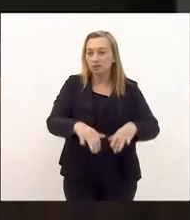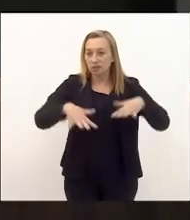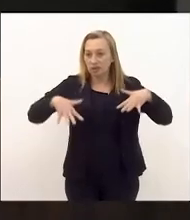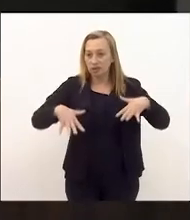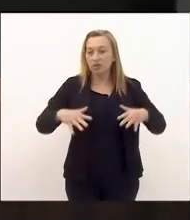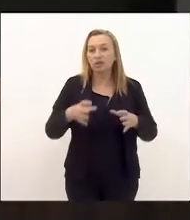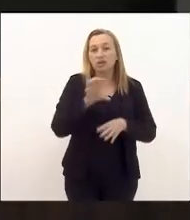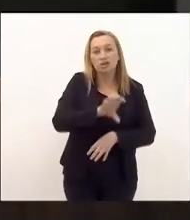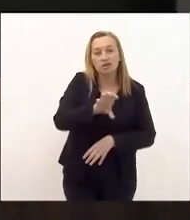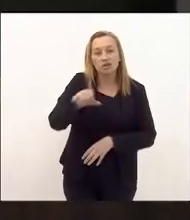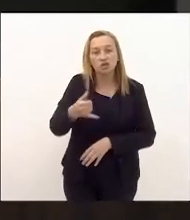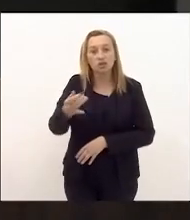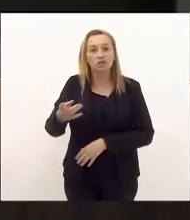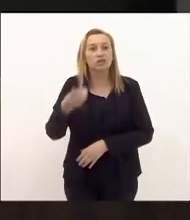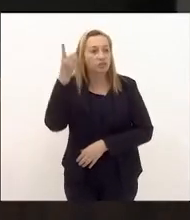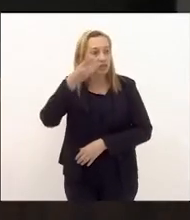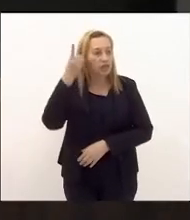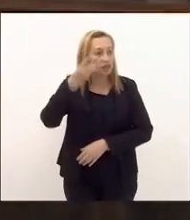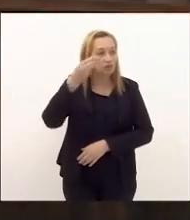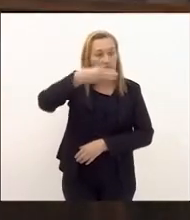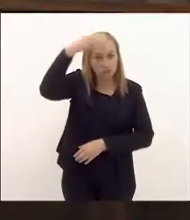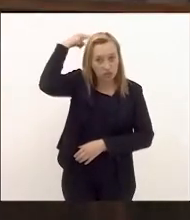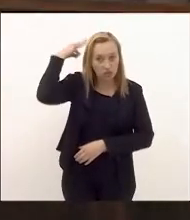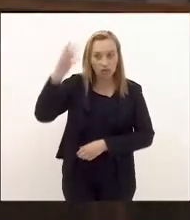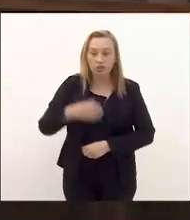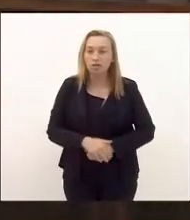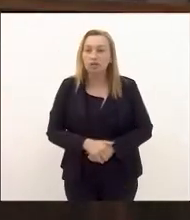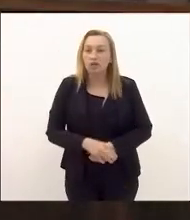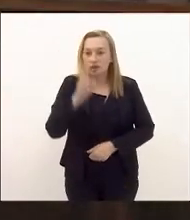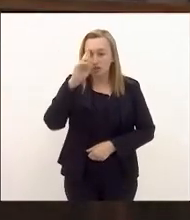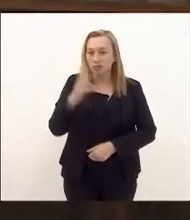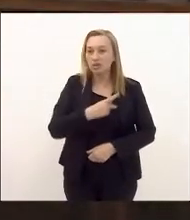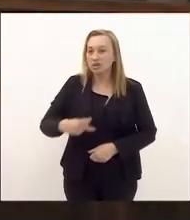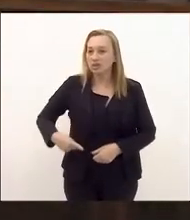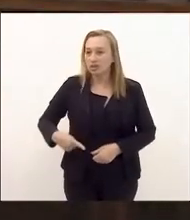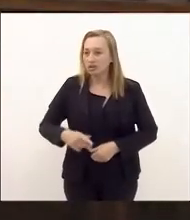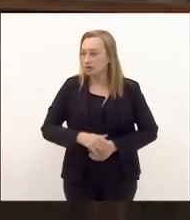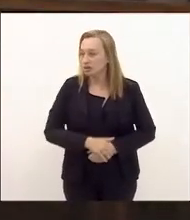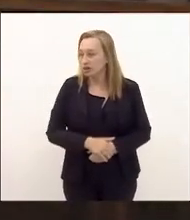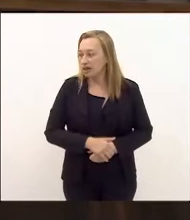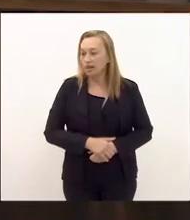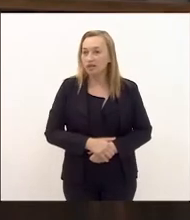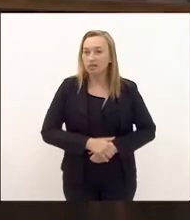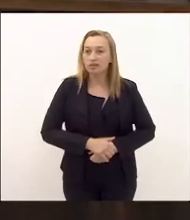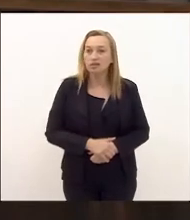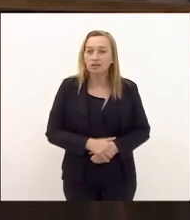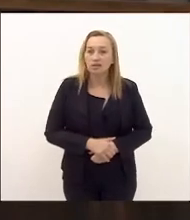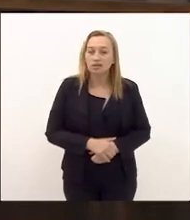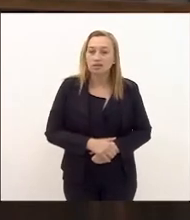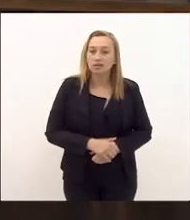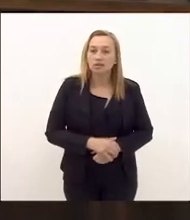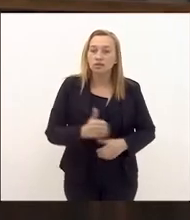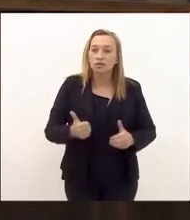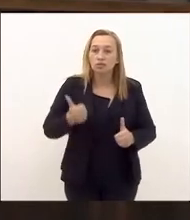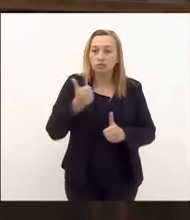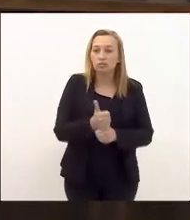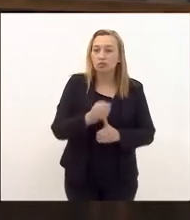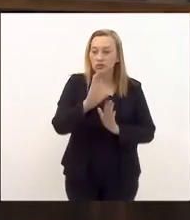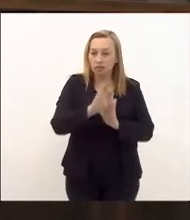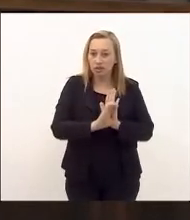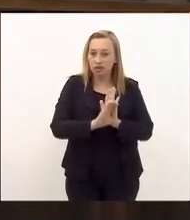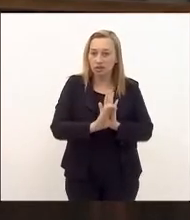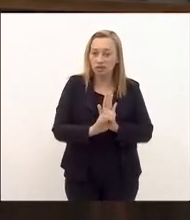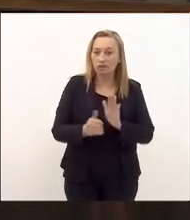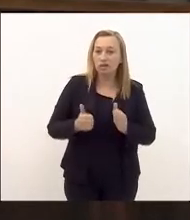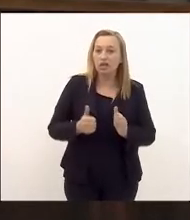parecer pela CCJ, deputado Márcio Pacheco. Senhor presidente, parecer as emendas de plenário favorável com subemenda aglutinativa as emendas 1 e